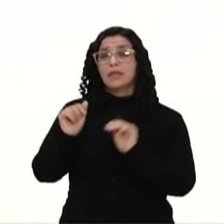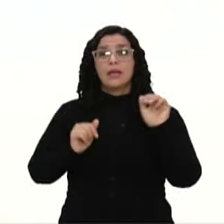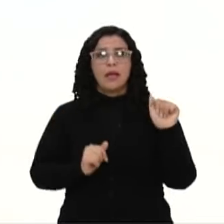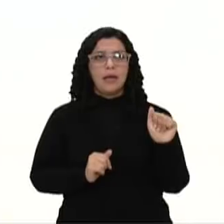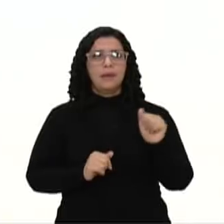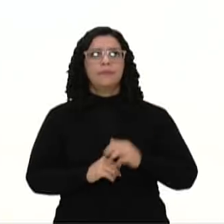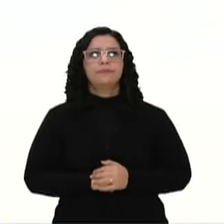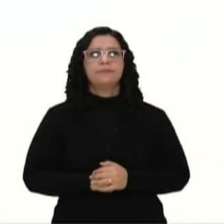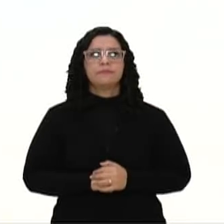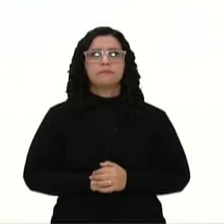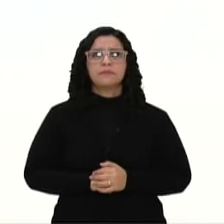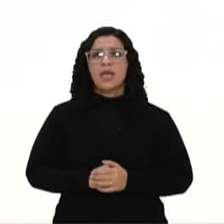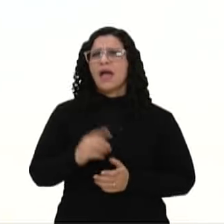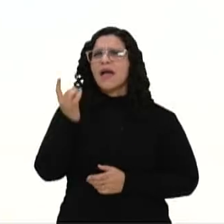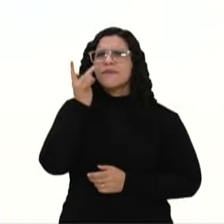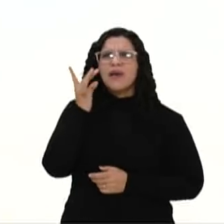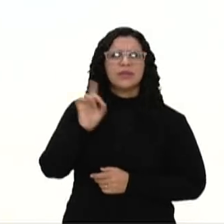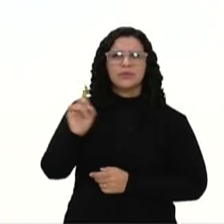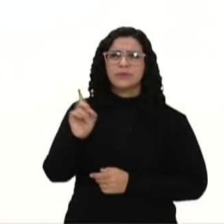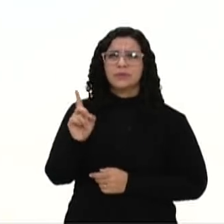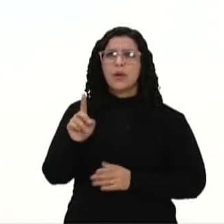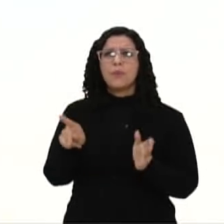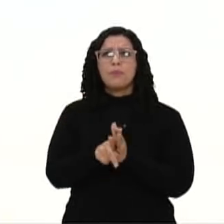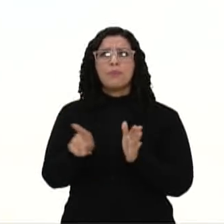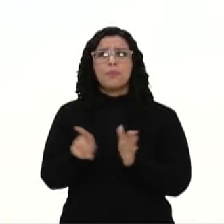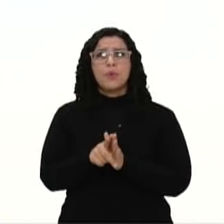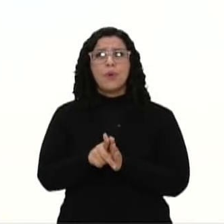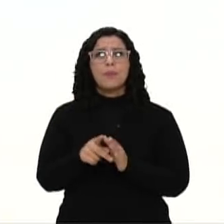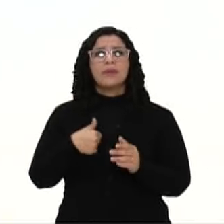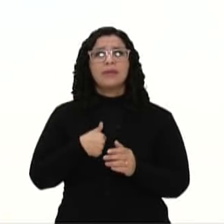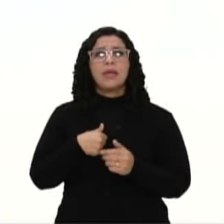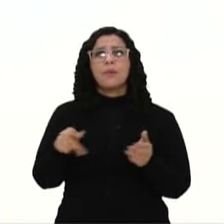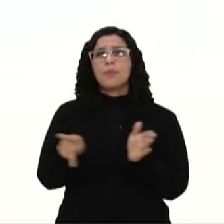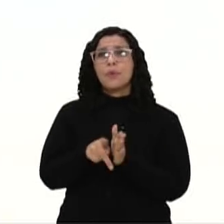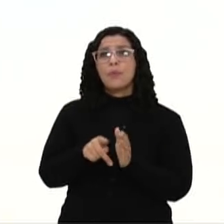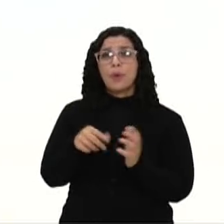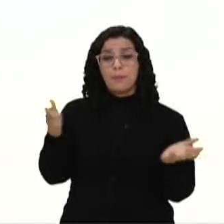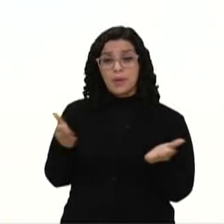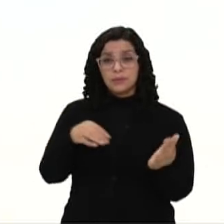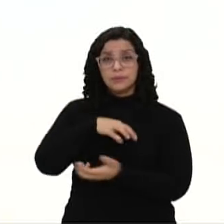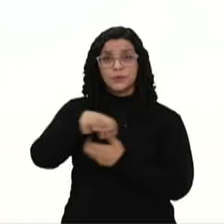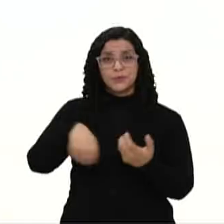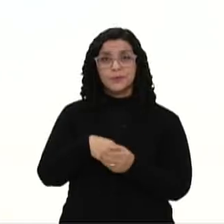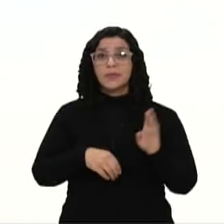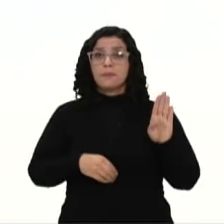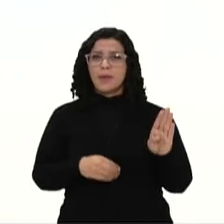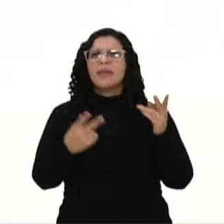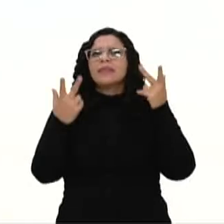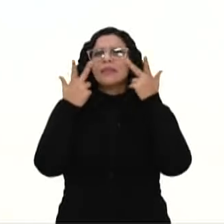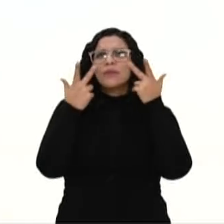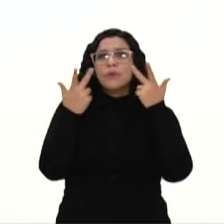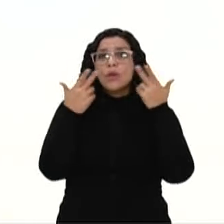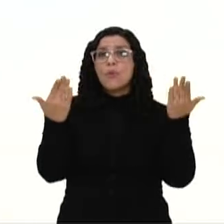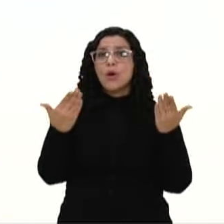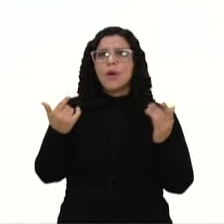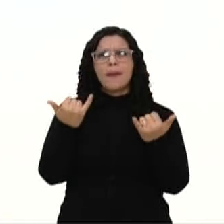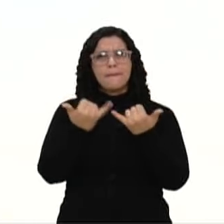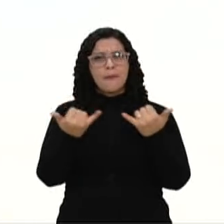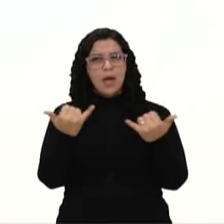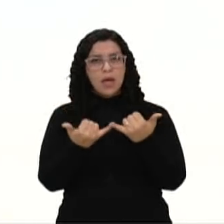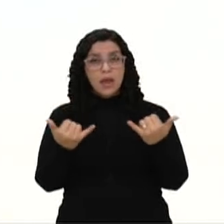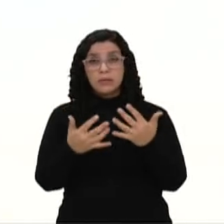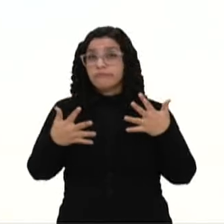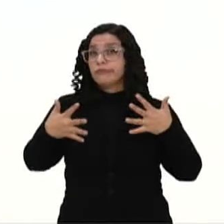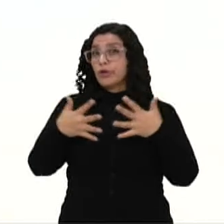A. Não é nada fácil alimentar o presente tumultuoso. Letra B. É natural que este pareça